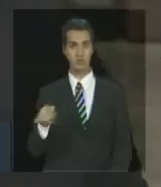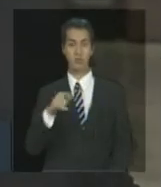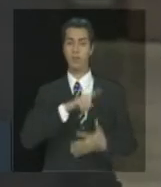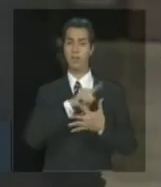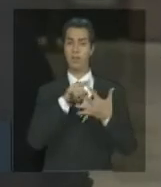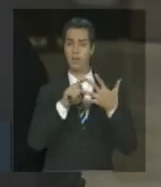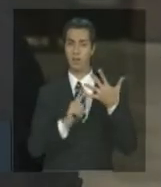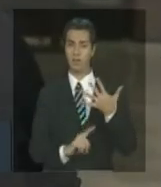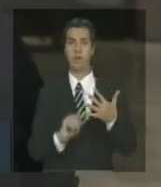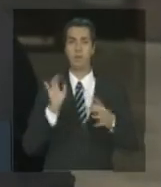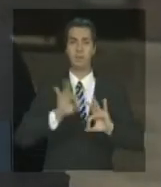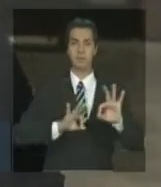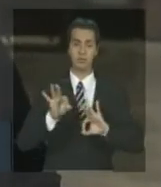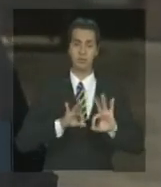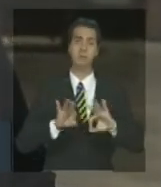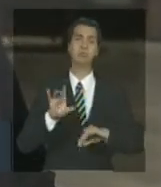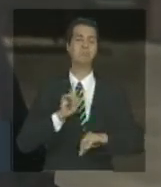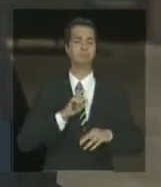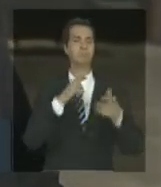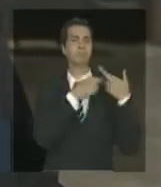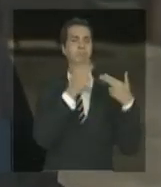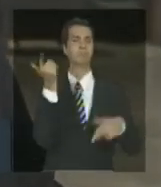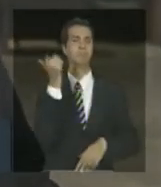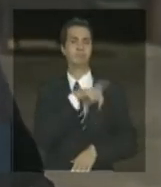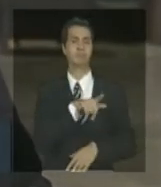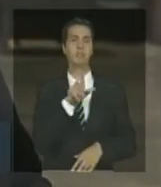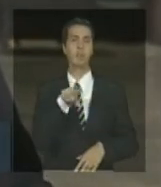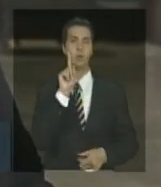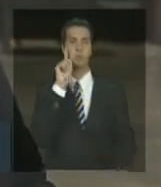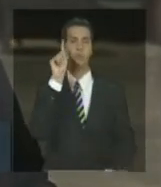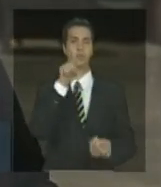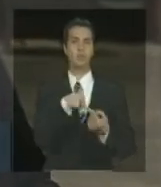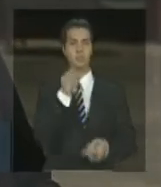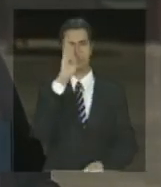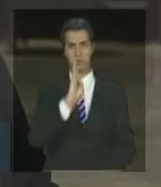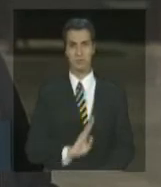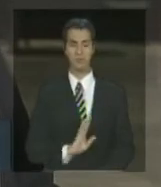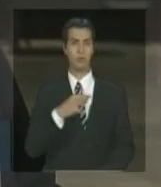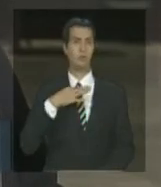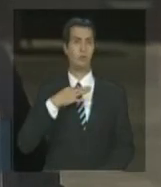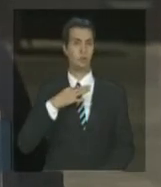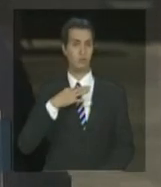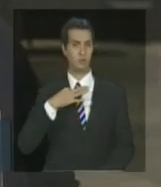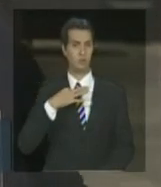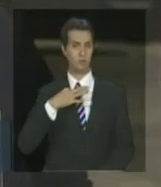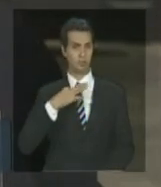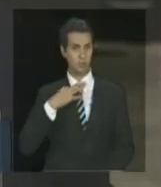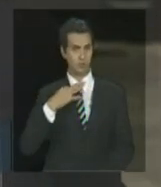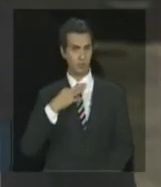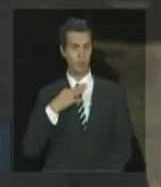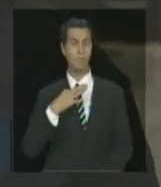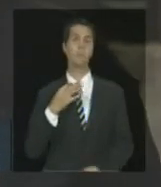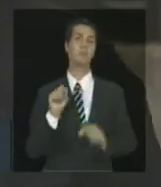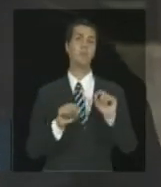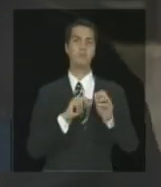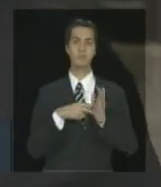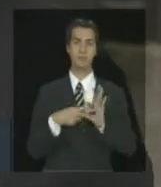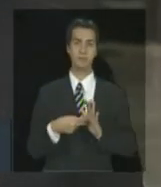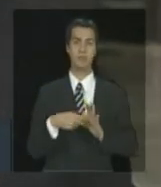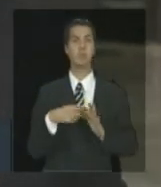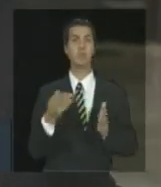curso são responsáveis para dar conta da meta brasileira voluntária de redução de emissões. Quer dizer, os novos planos